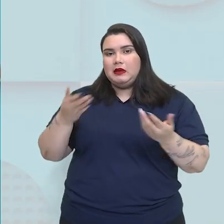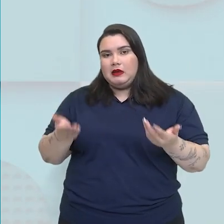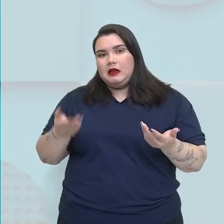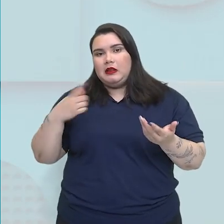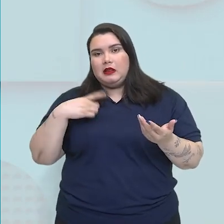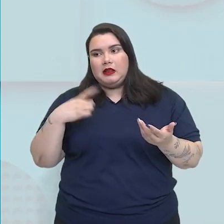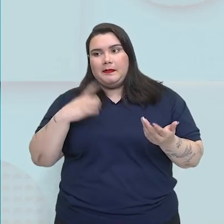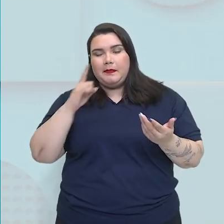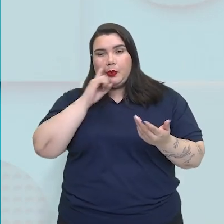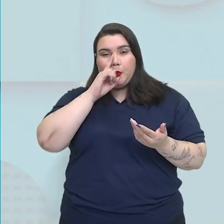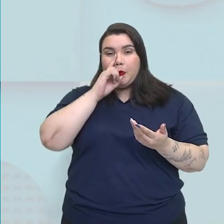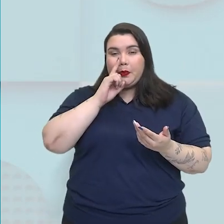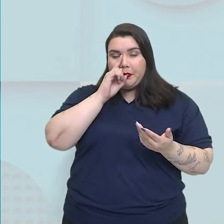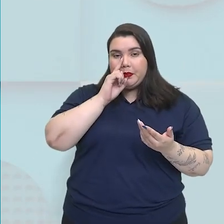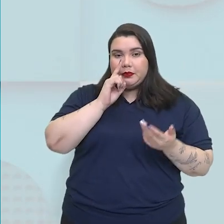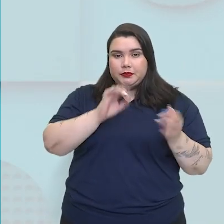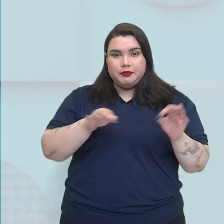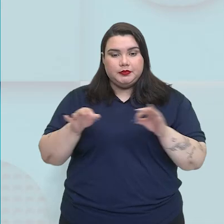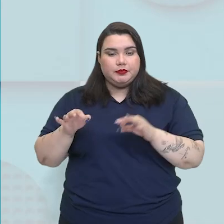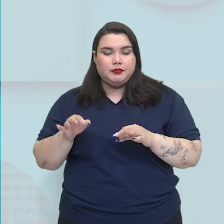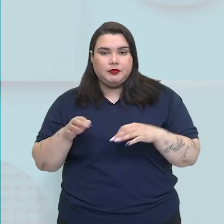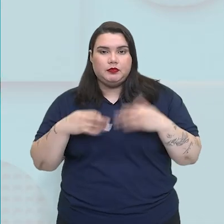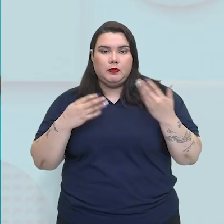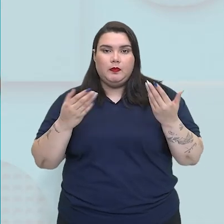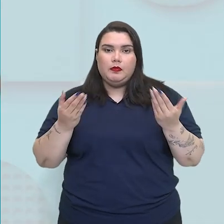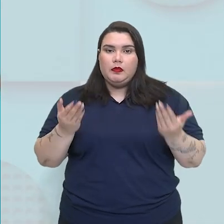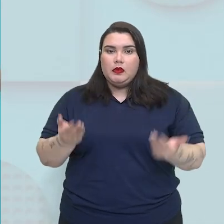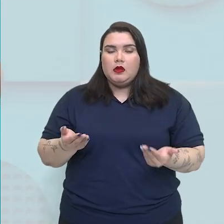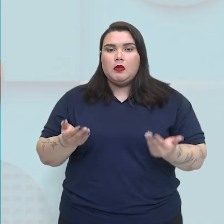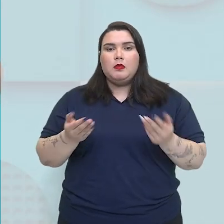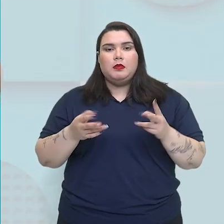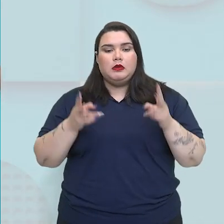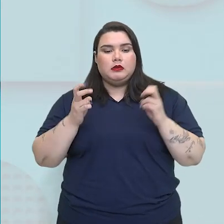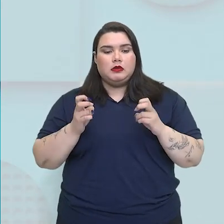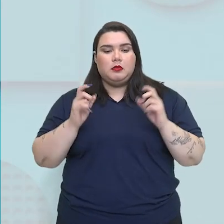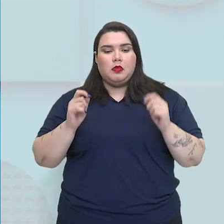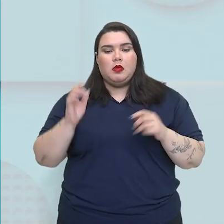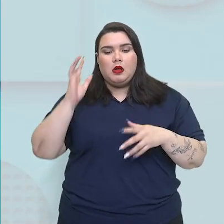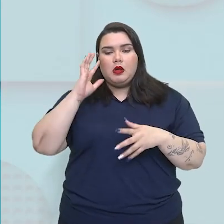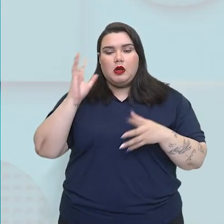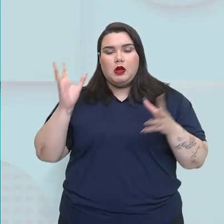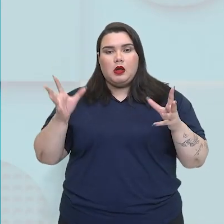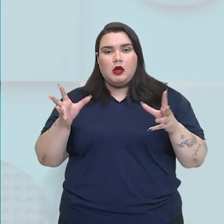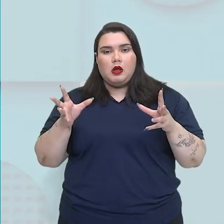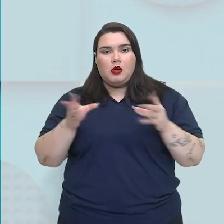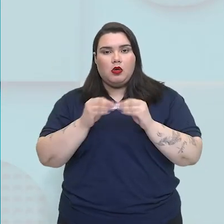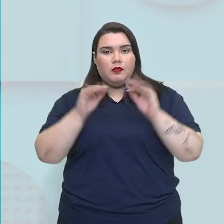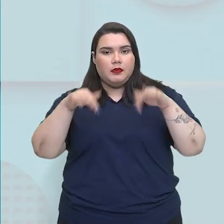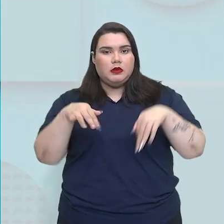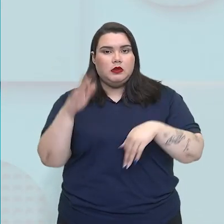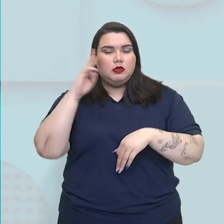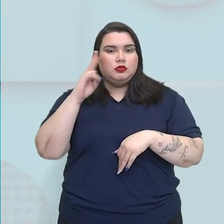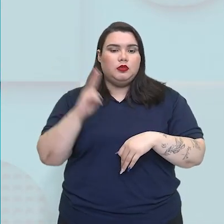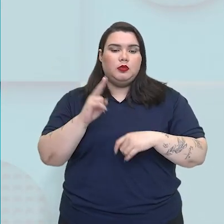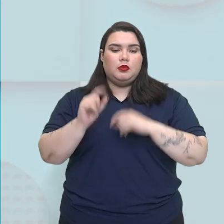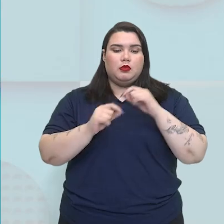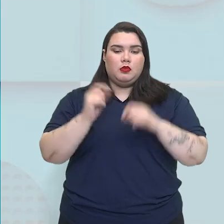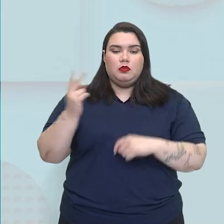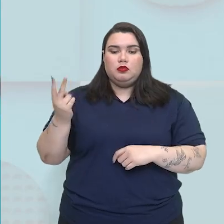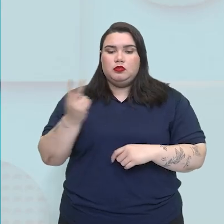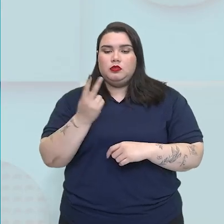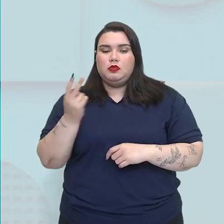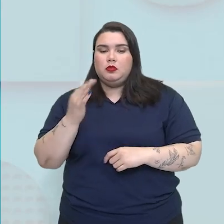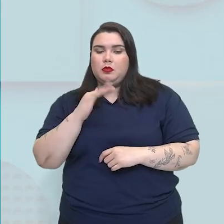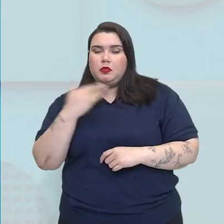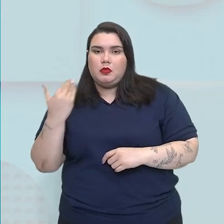ele é um ser traiçoeiro, né? E então, a resolução trágica da história é que os